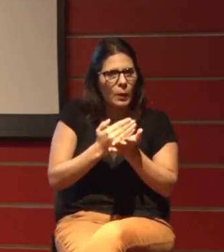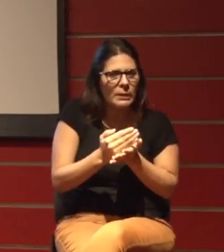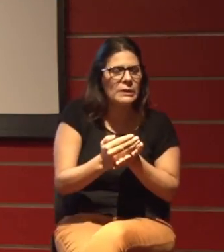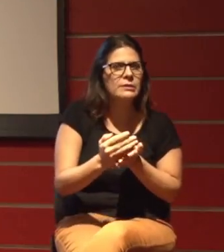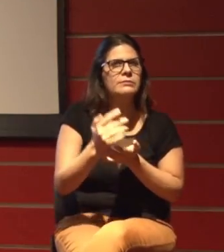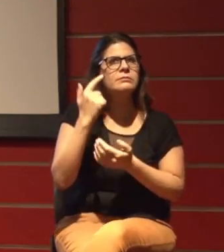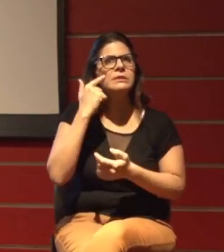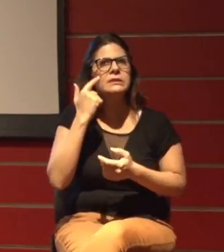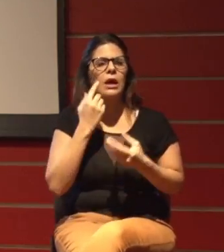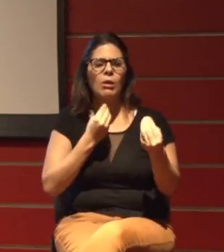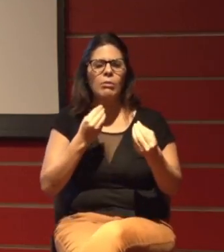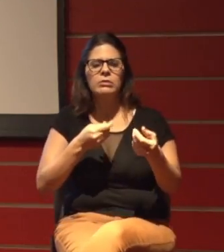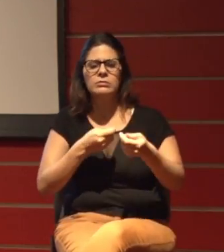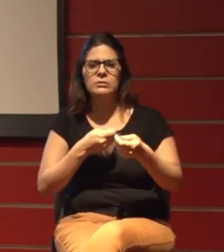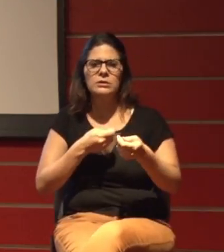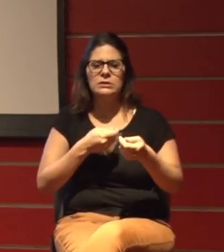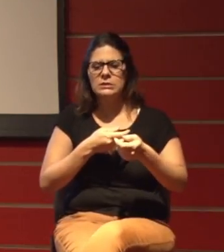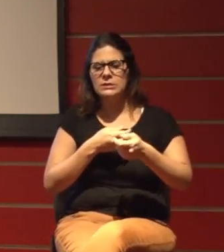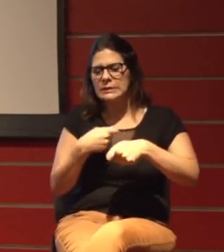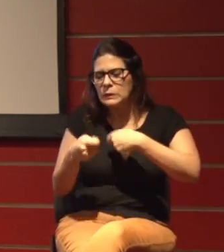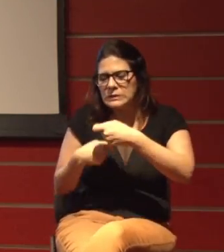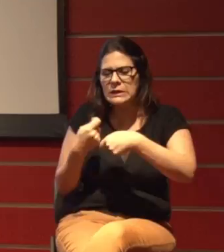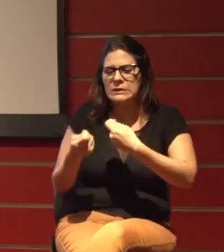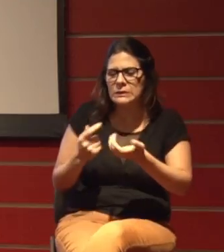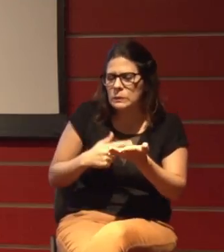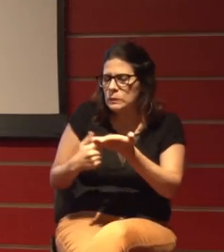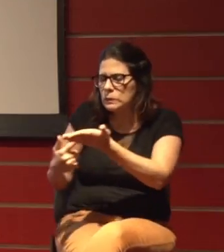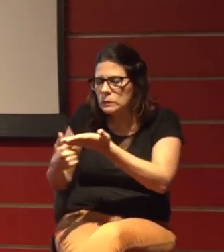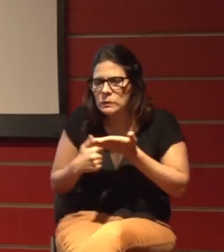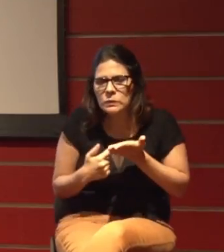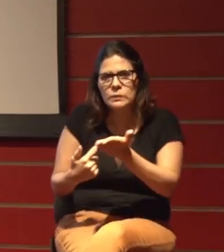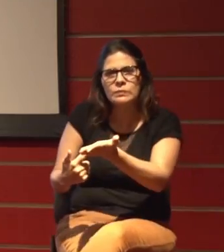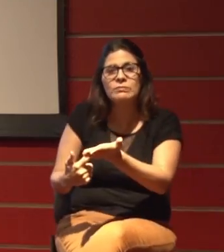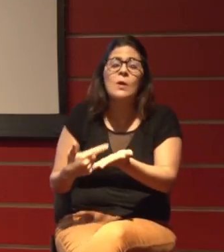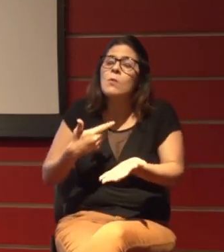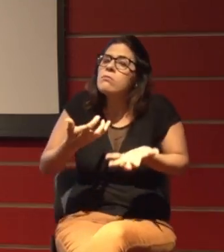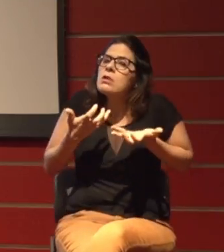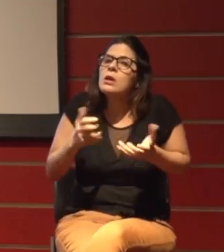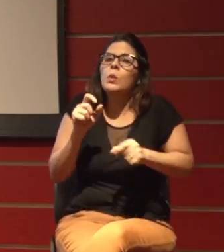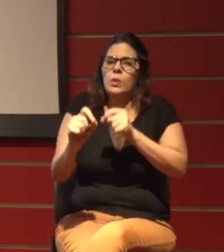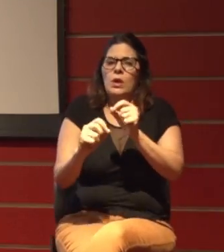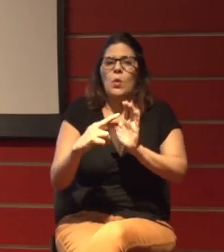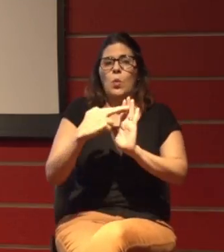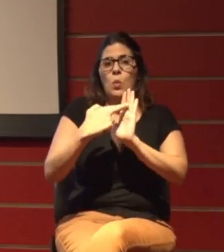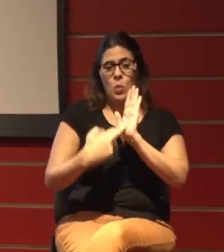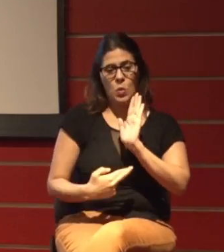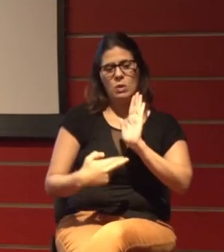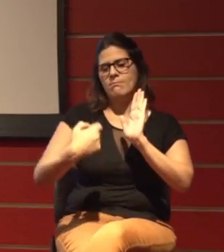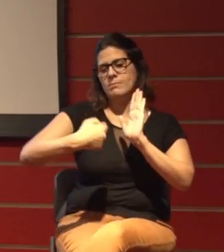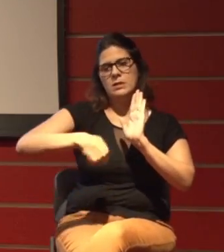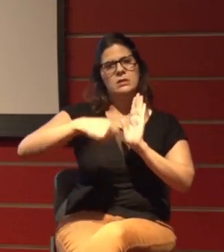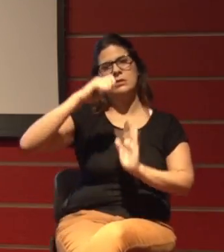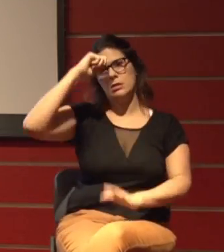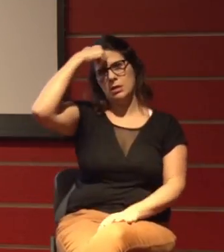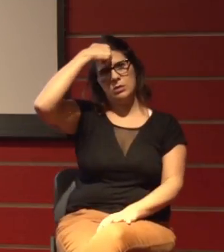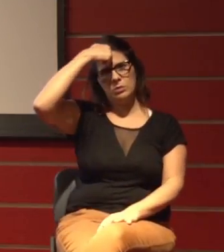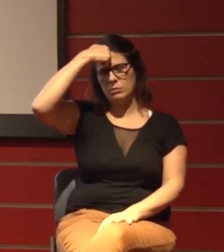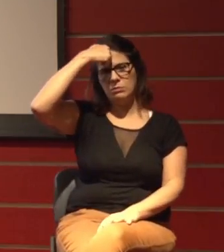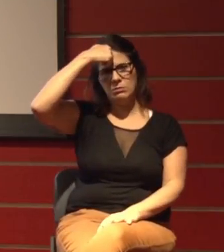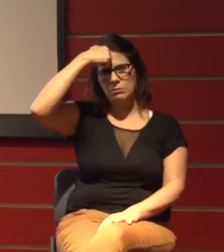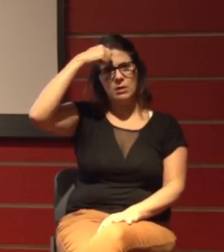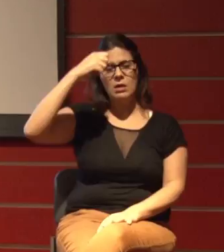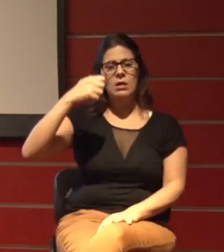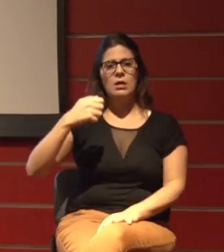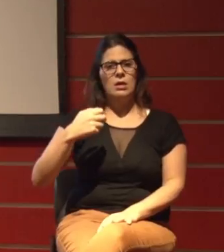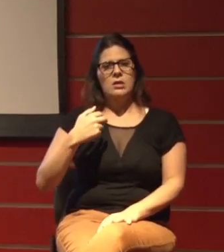tempão de negociação e tudo né Eh é que tivesse roteirista negro né Não dá para fazer aquela eu